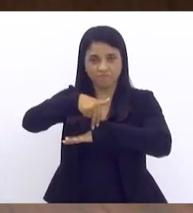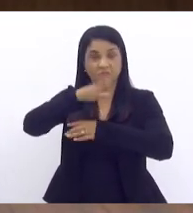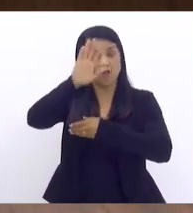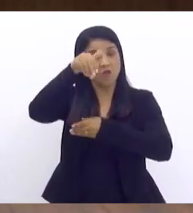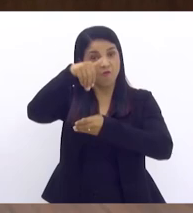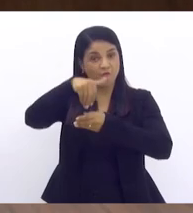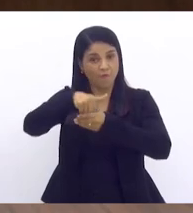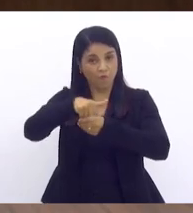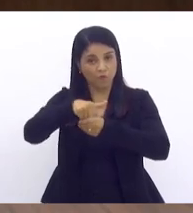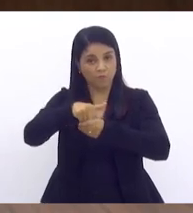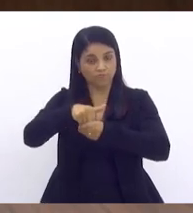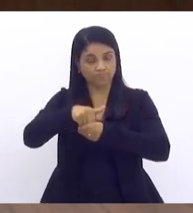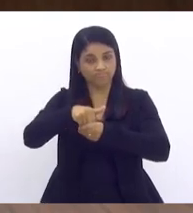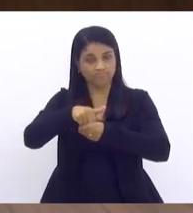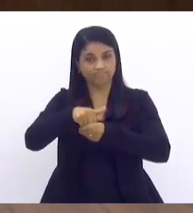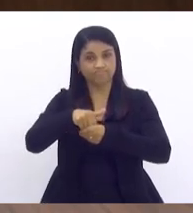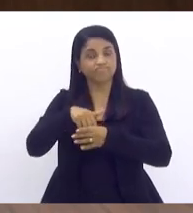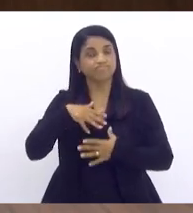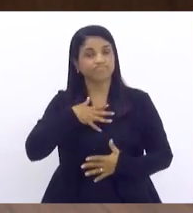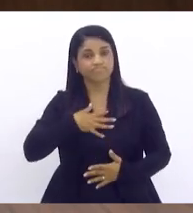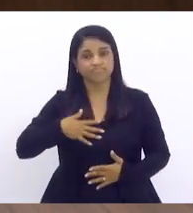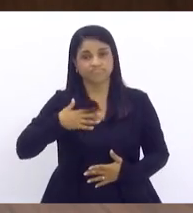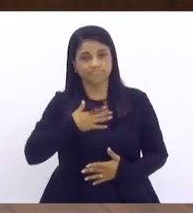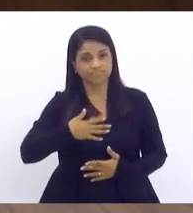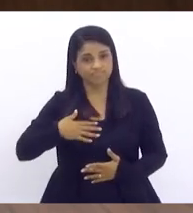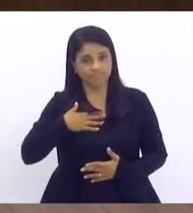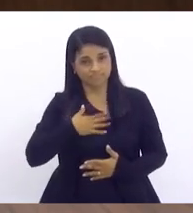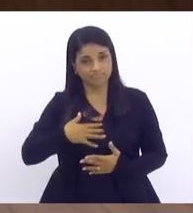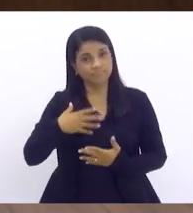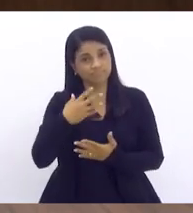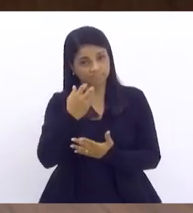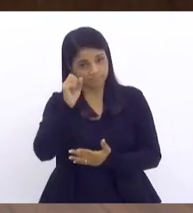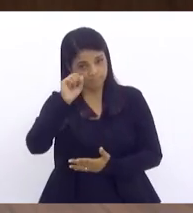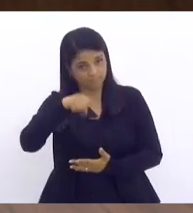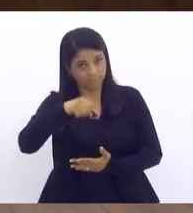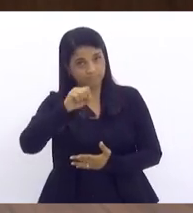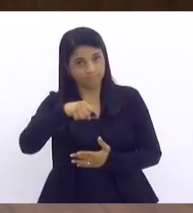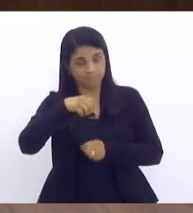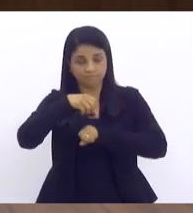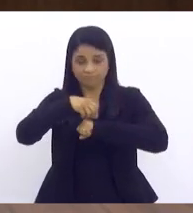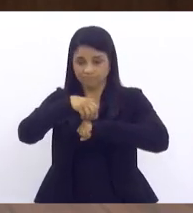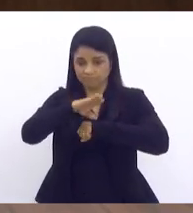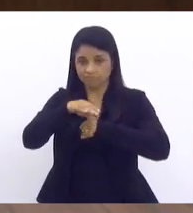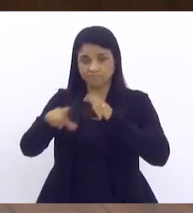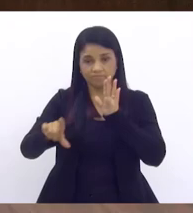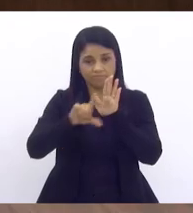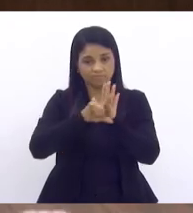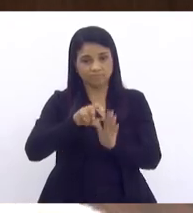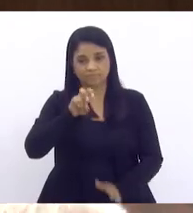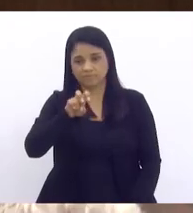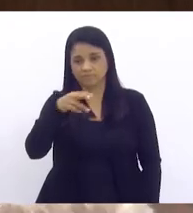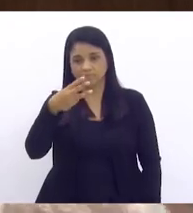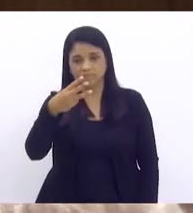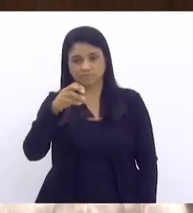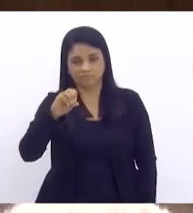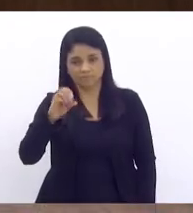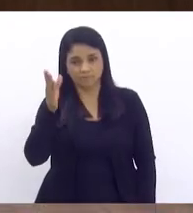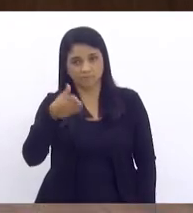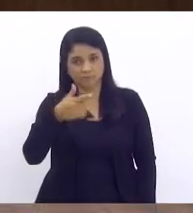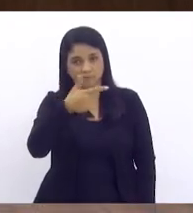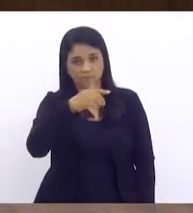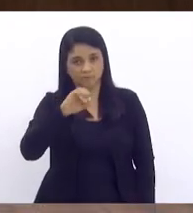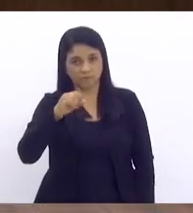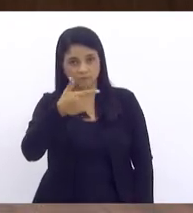votei com satisfação favorável à indicação legislativa 530, de 21,